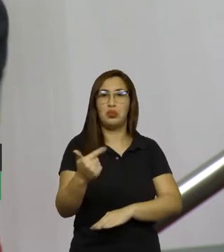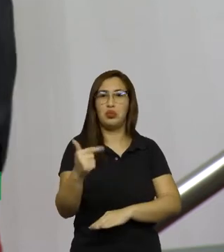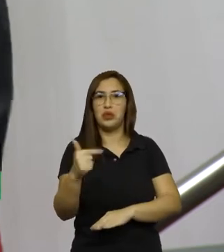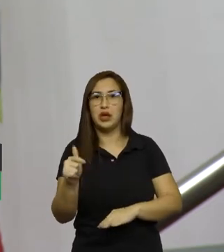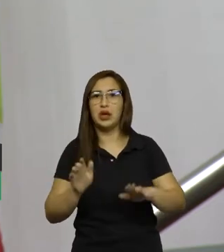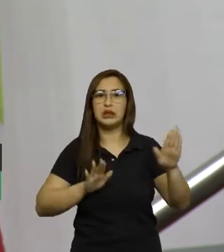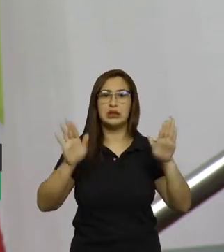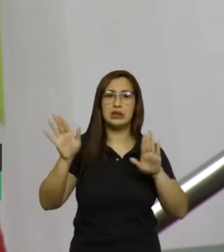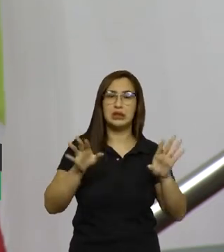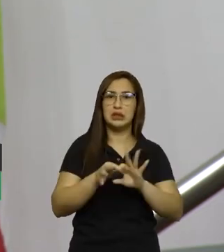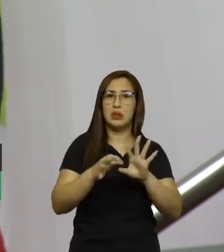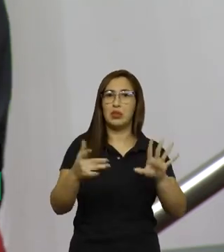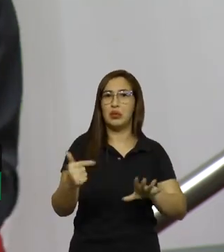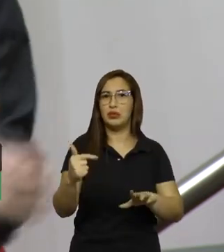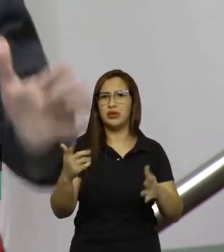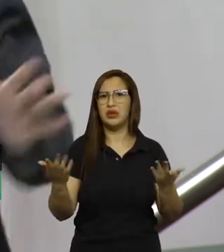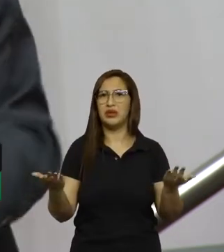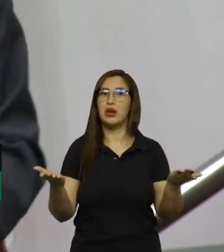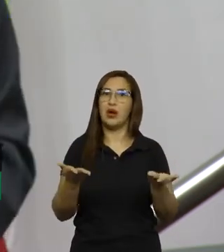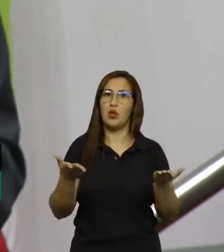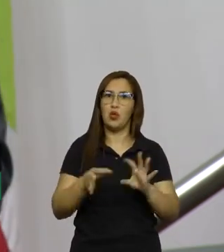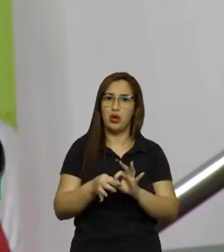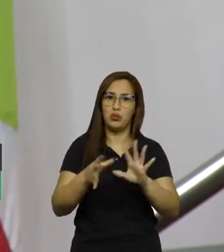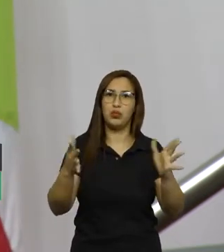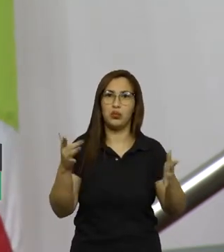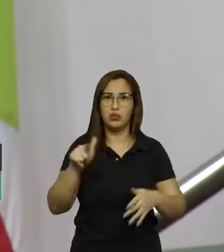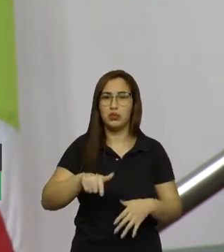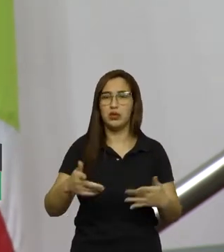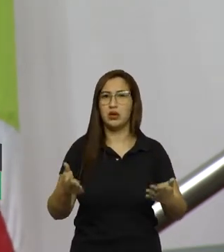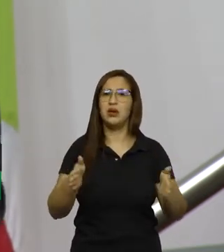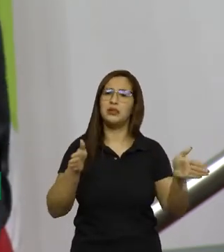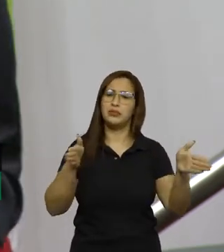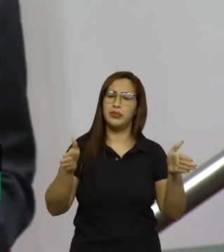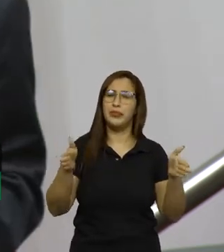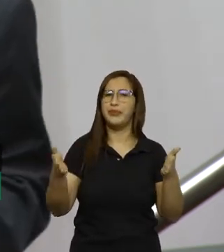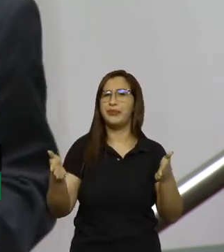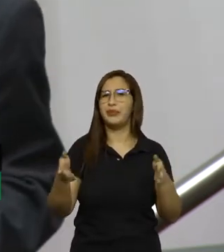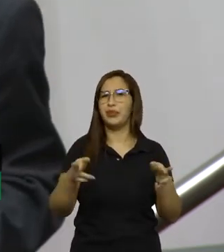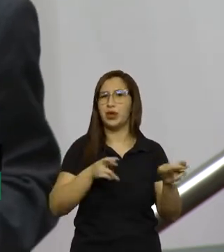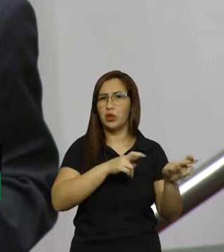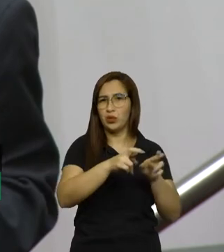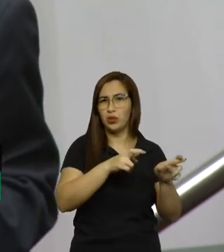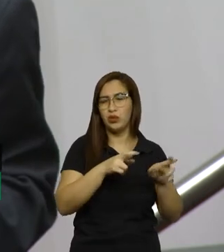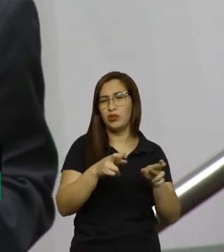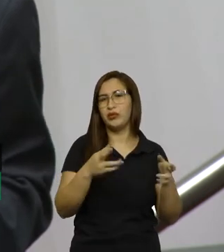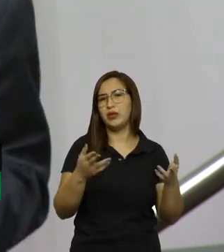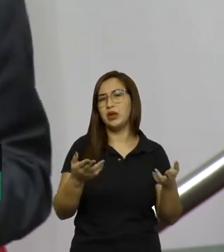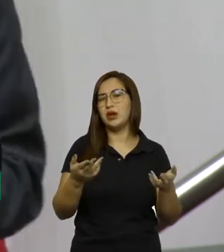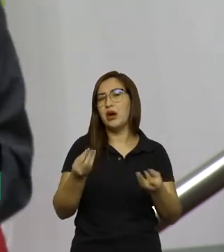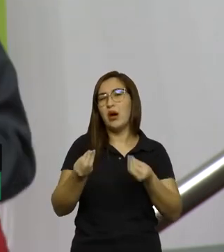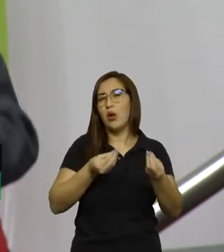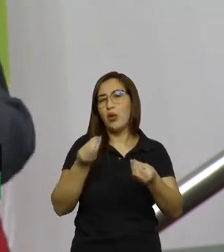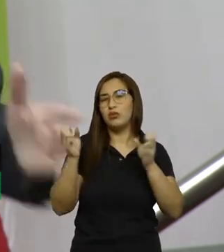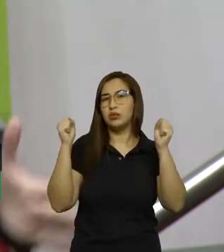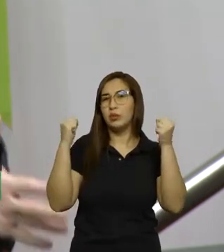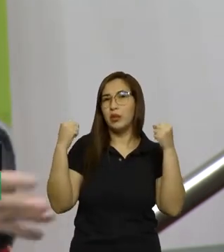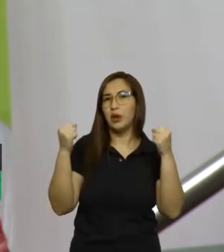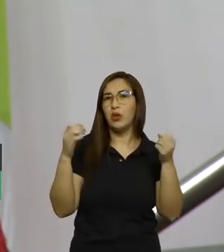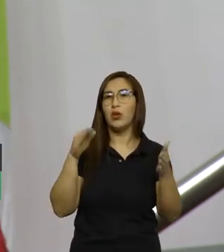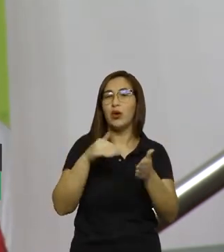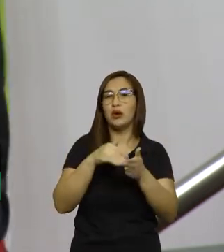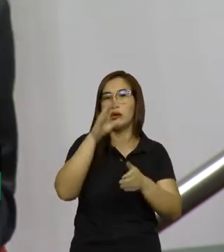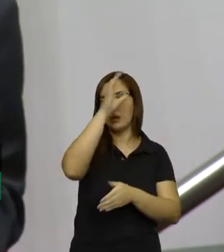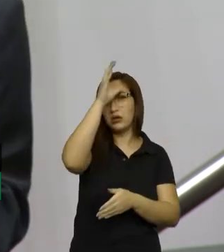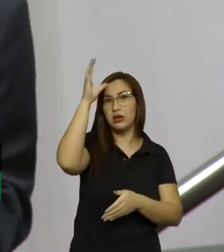vamos abrir a licitação. Esse trecho, essa rodovia Concórdia, a Chapecó, onde passa aí, talvez a rodovia que mais